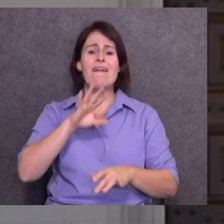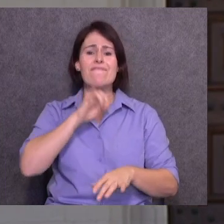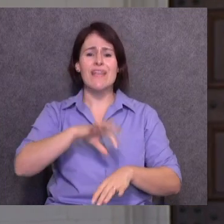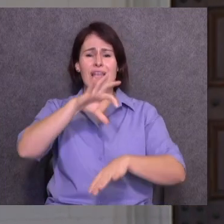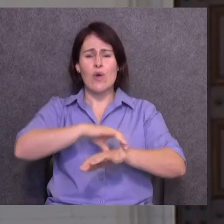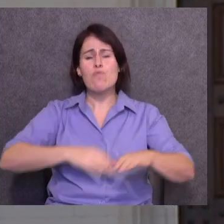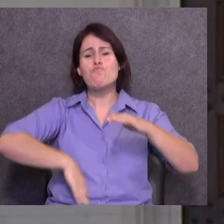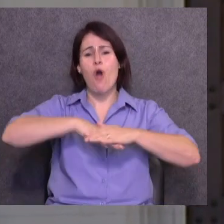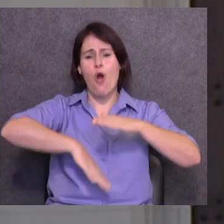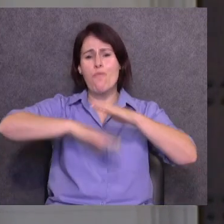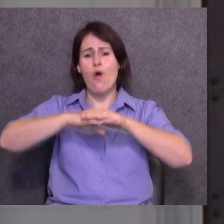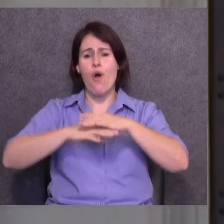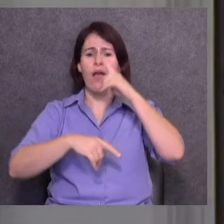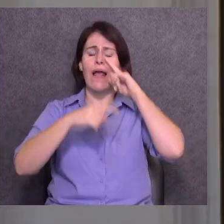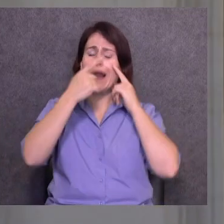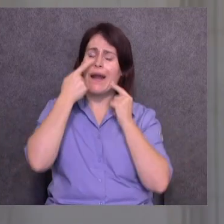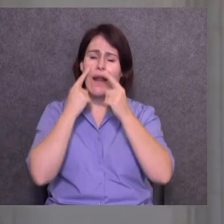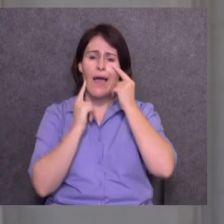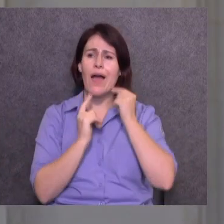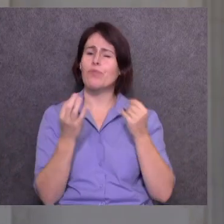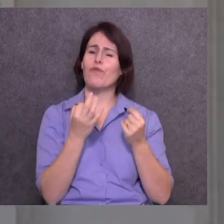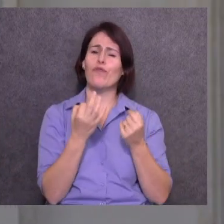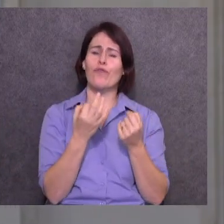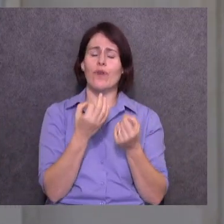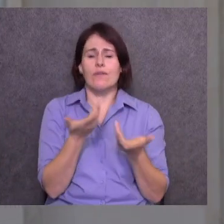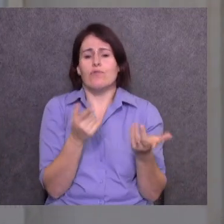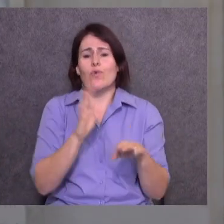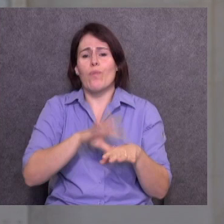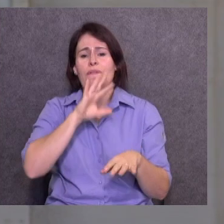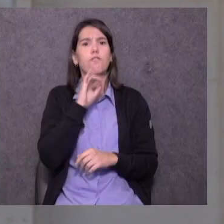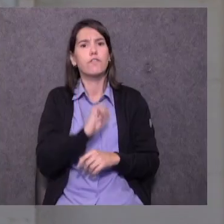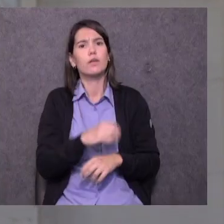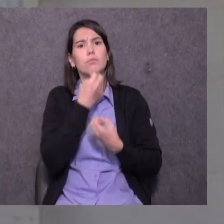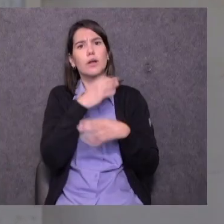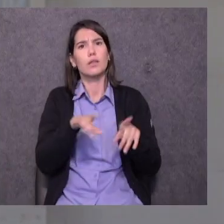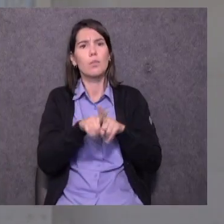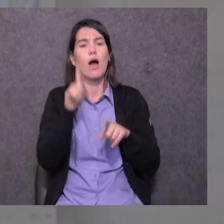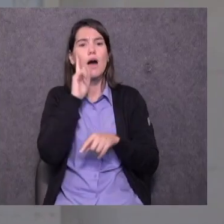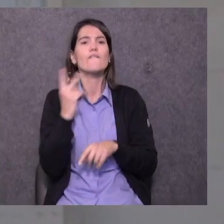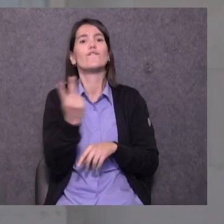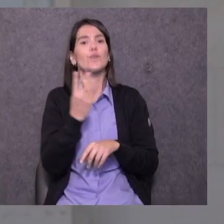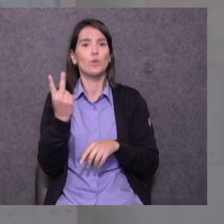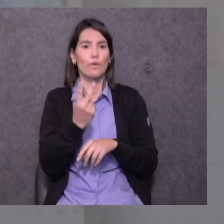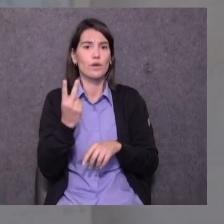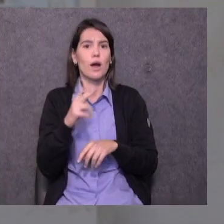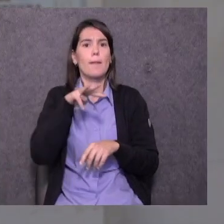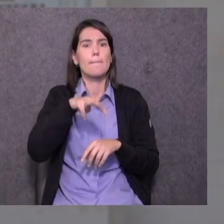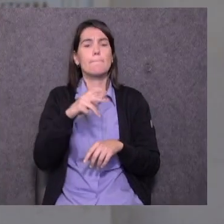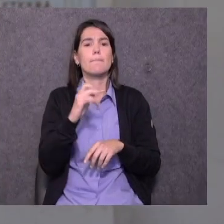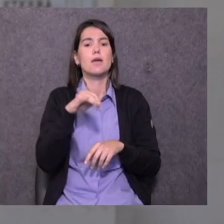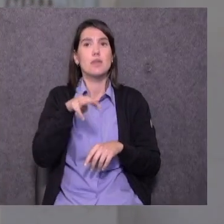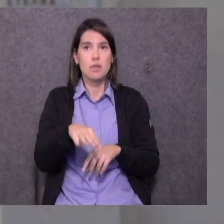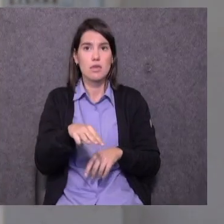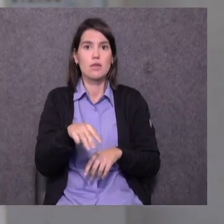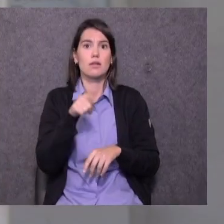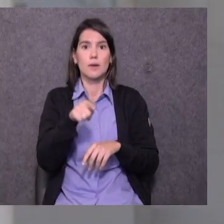As lágrimas das mães que perdem os seus filhos, como a viúva de Naim. A atitude silenciosa